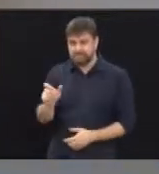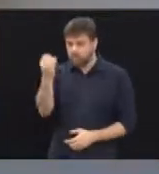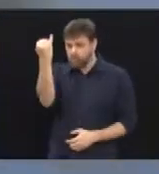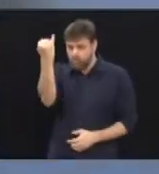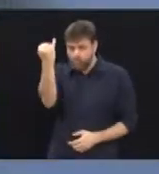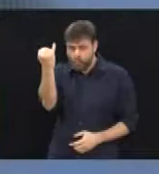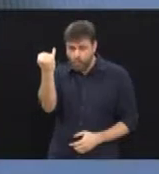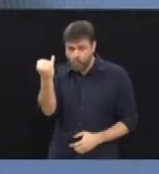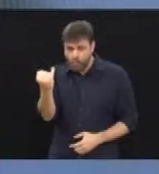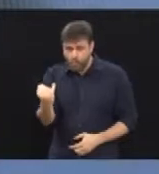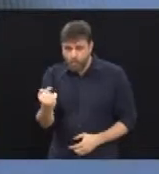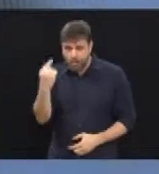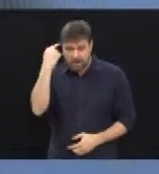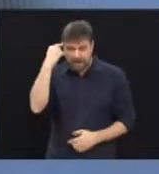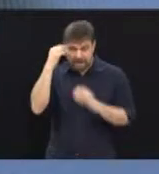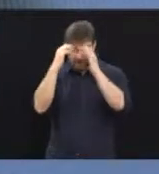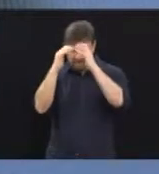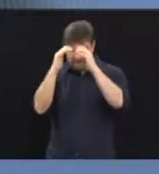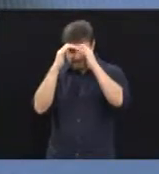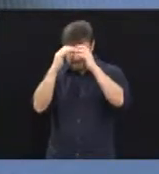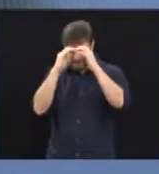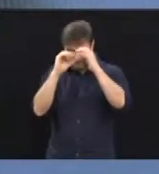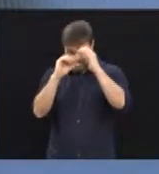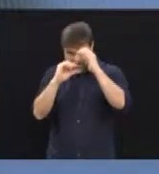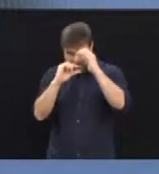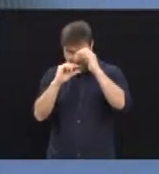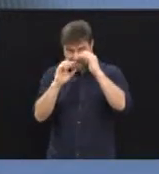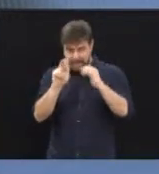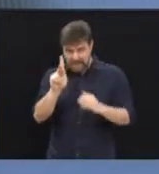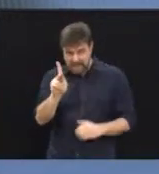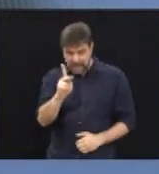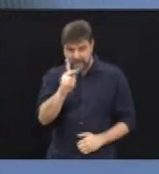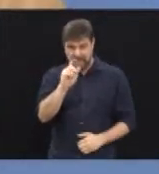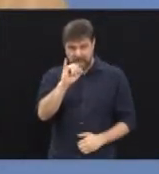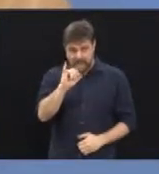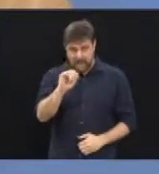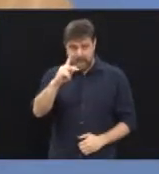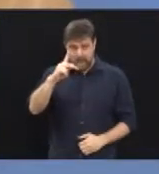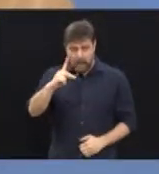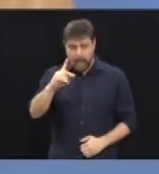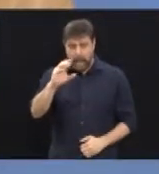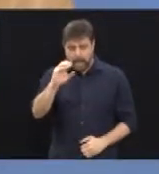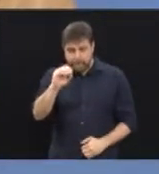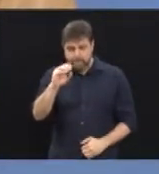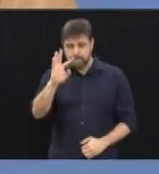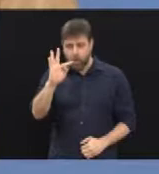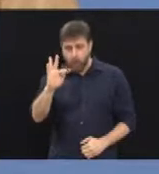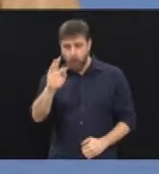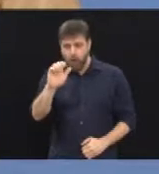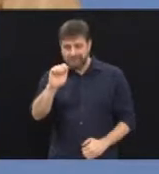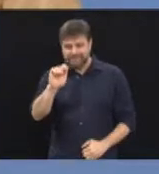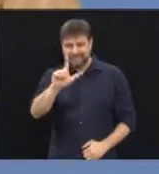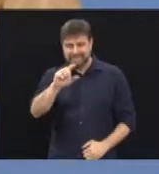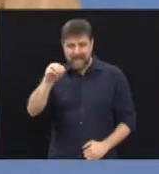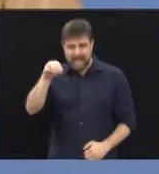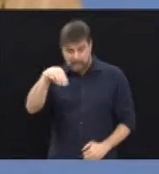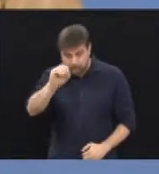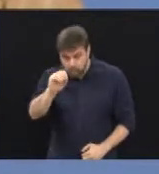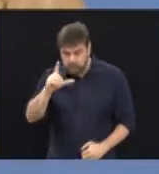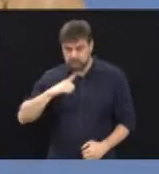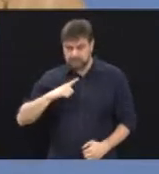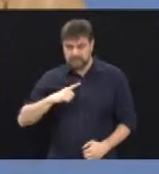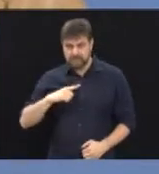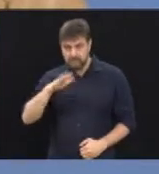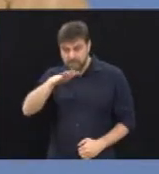lá do hipotálamo, onde a gente tem hormônios e neurotransmissores agindo, né? Não só os hormônios. Provavelmente